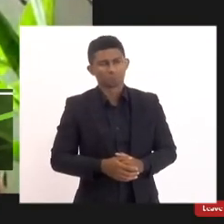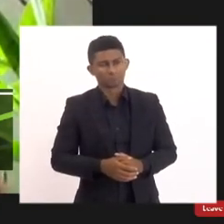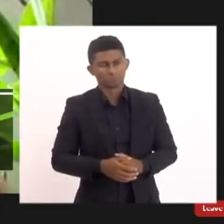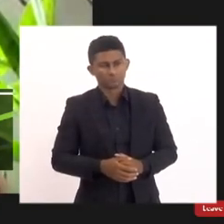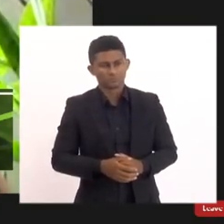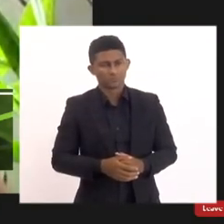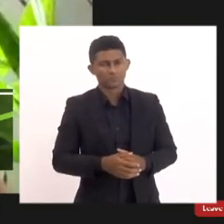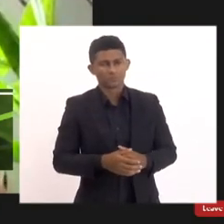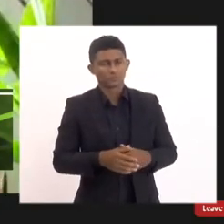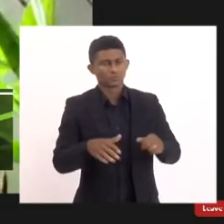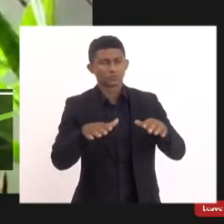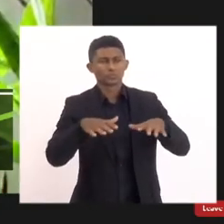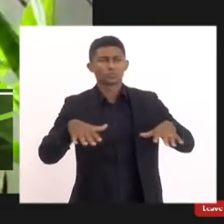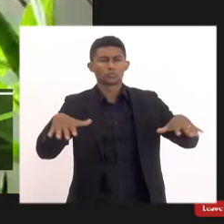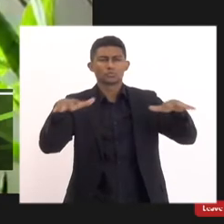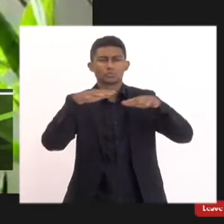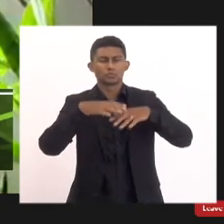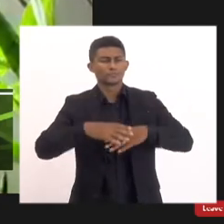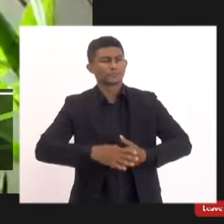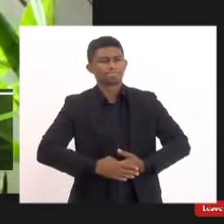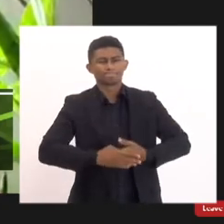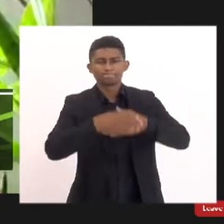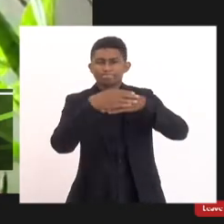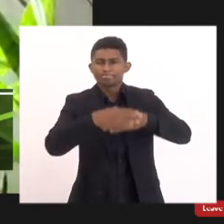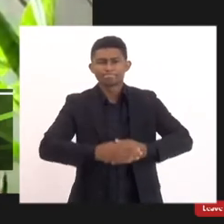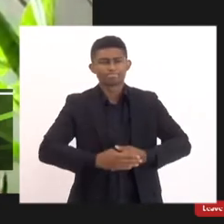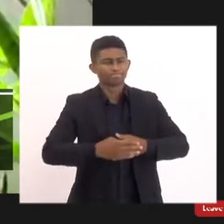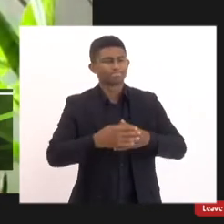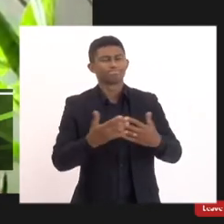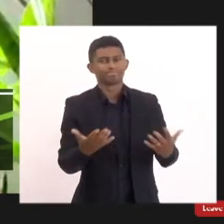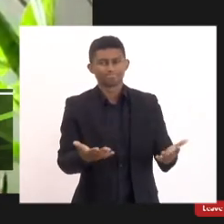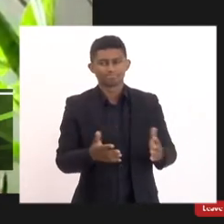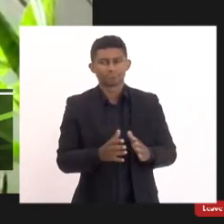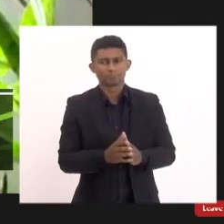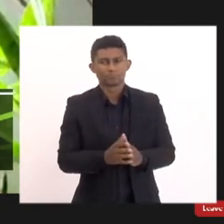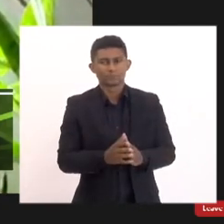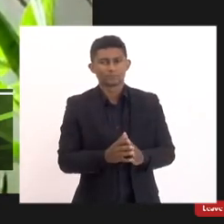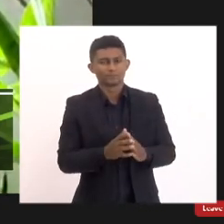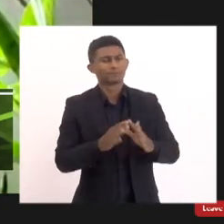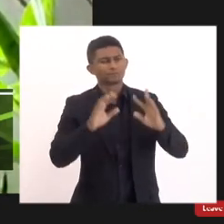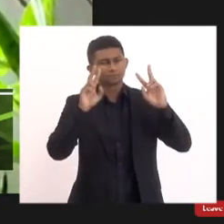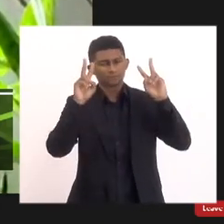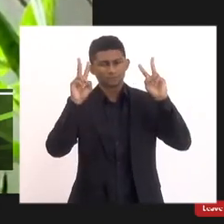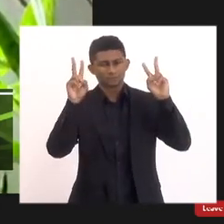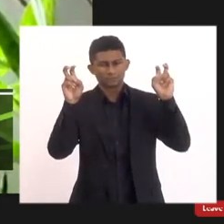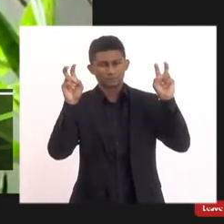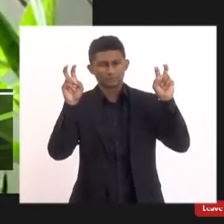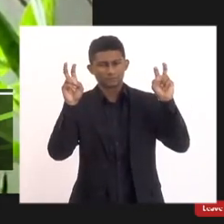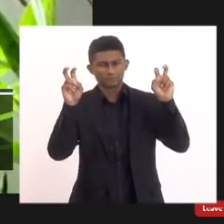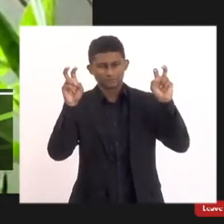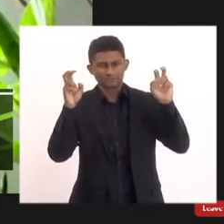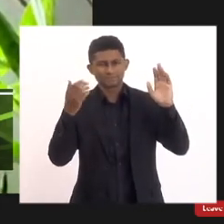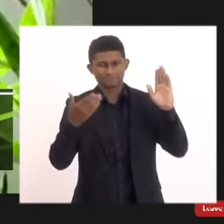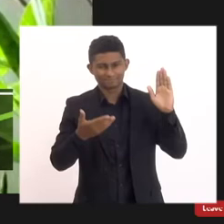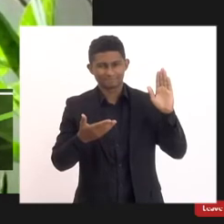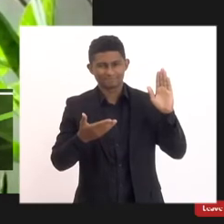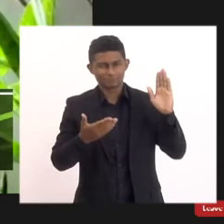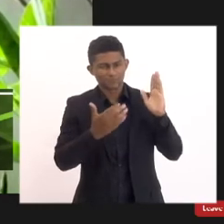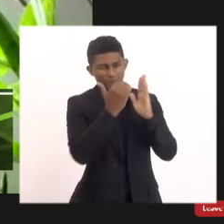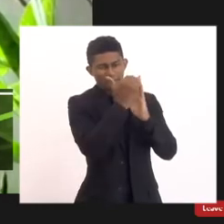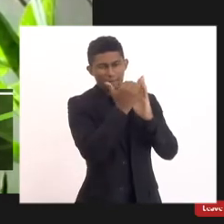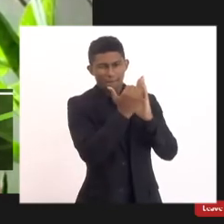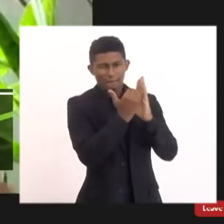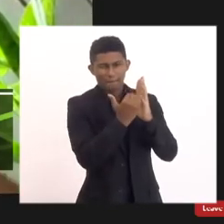cumprimentar todos os presentes. Antes de tocar diretamente no assunto dos